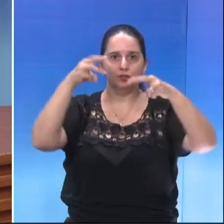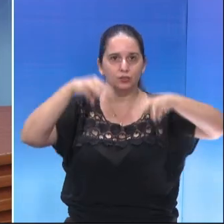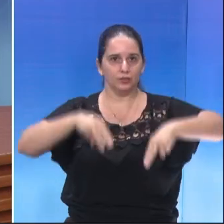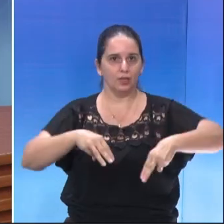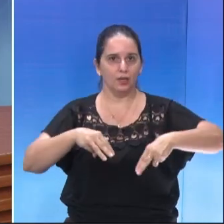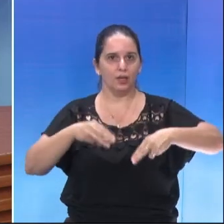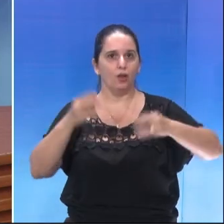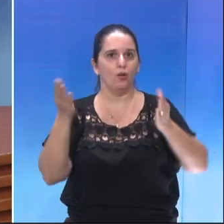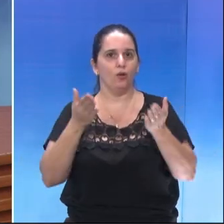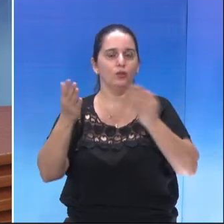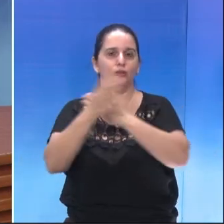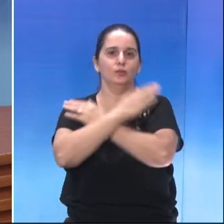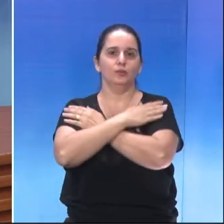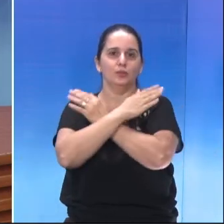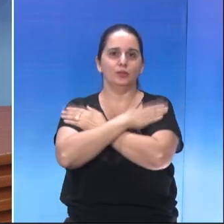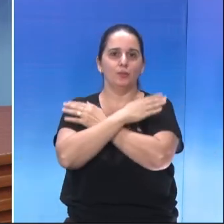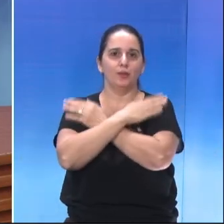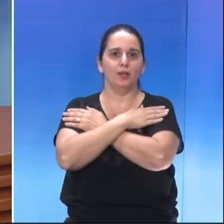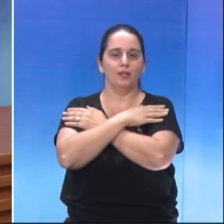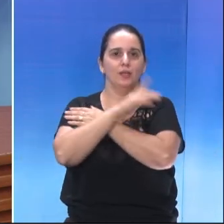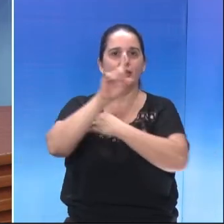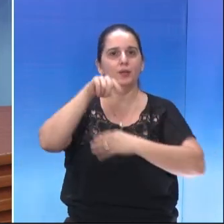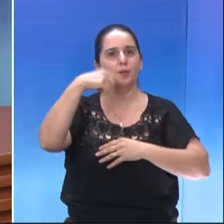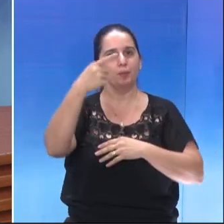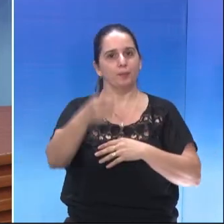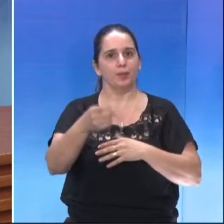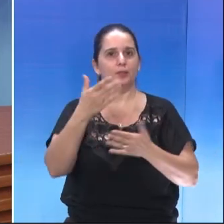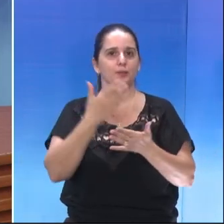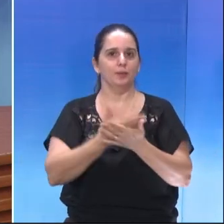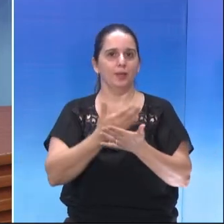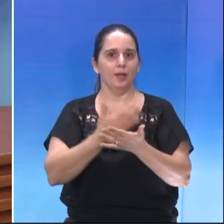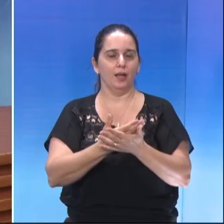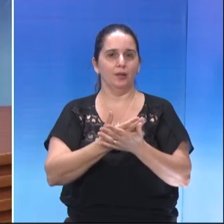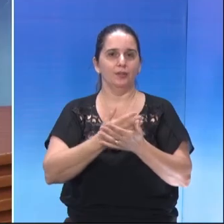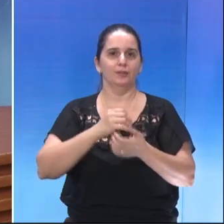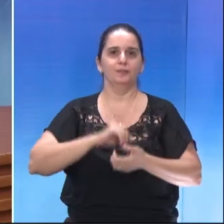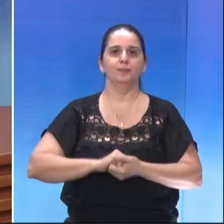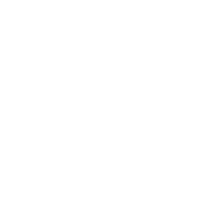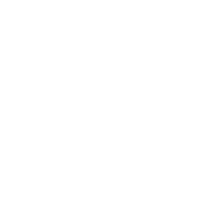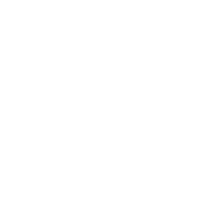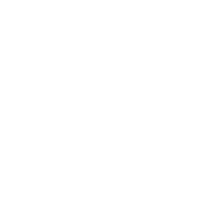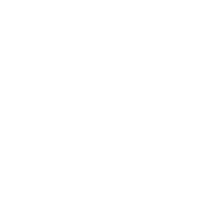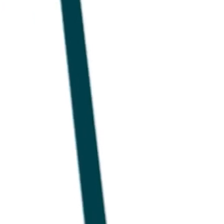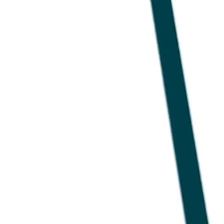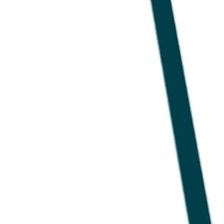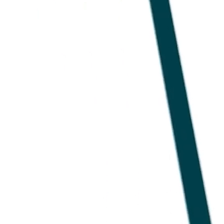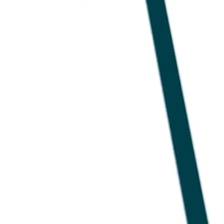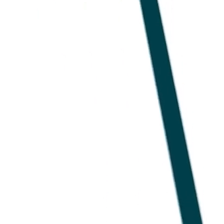finaliza aqui hoje. Um forte abraço para vocês e nos encontramos na próxima dica.